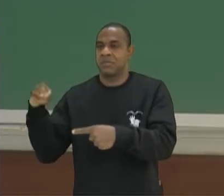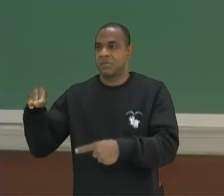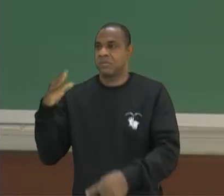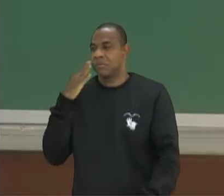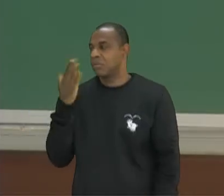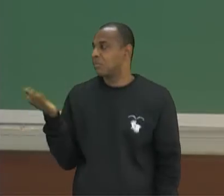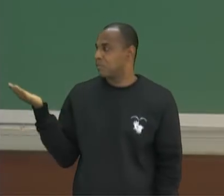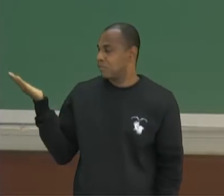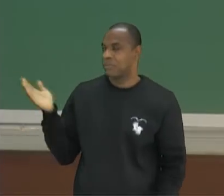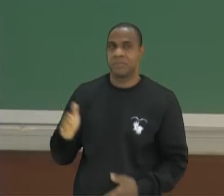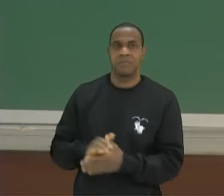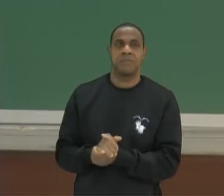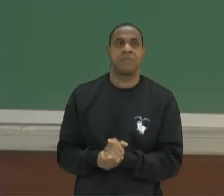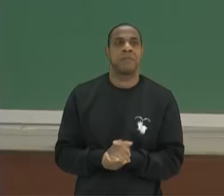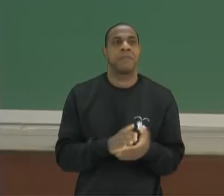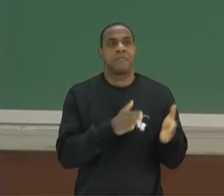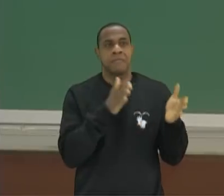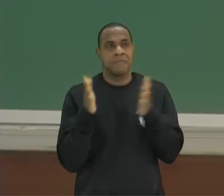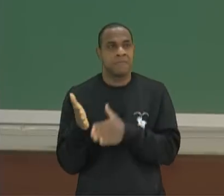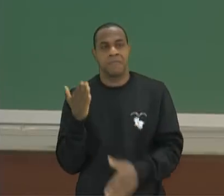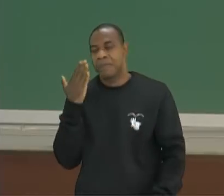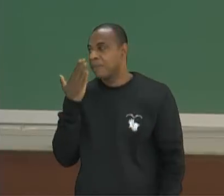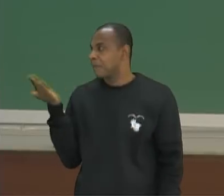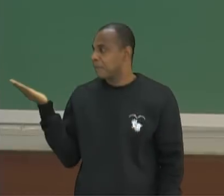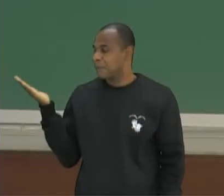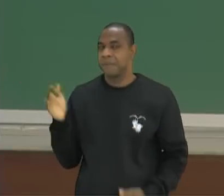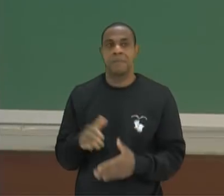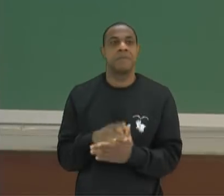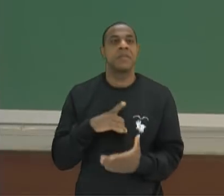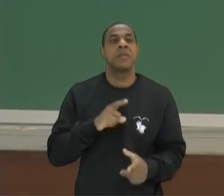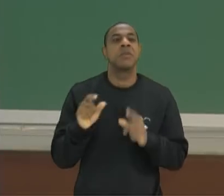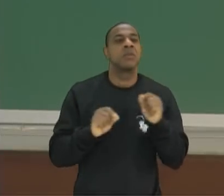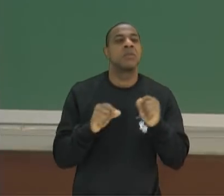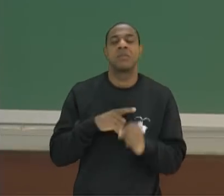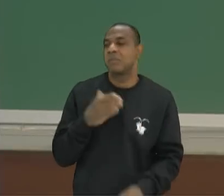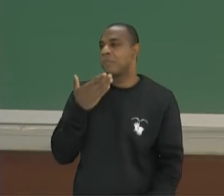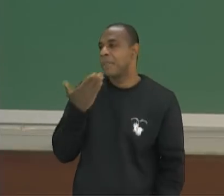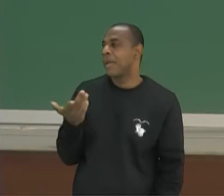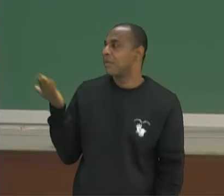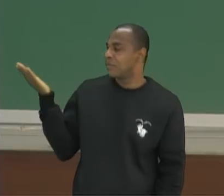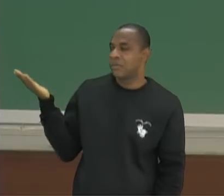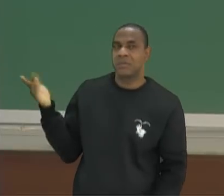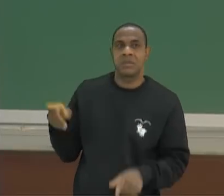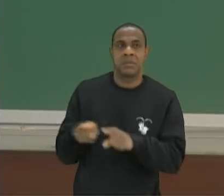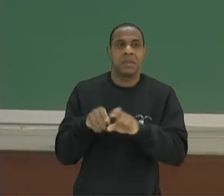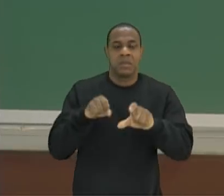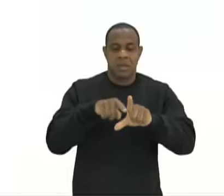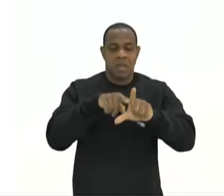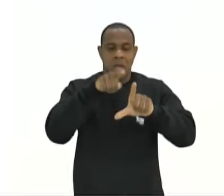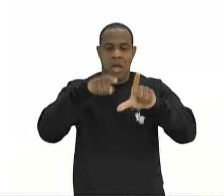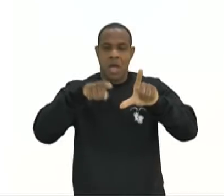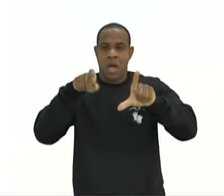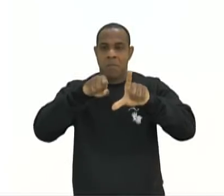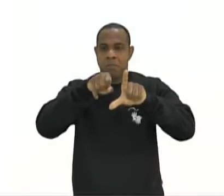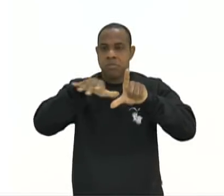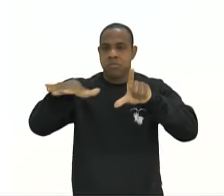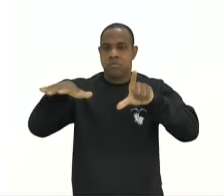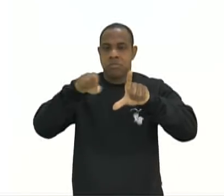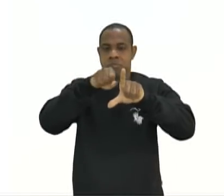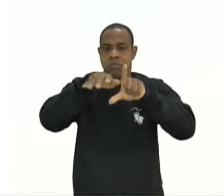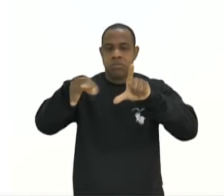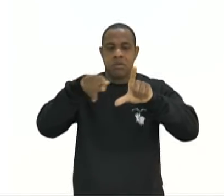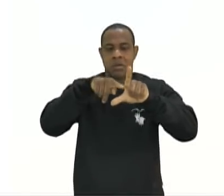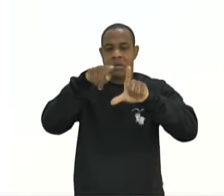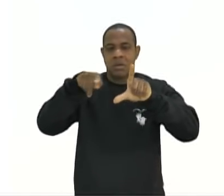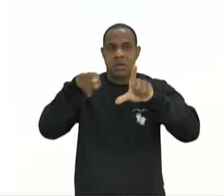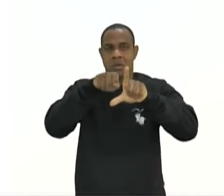ok? Avançando nesse contexto, o que temos ali? Ele pede também a ideia da frequência da onda. Lembrando que a frequência